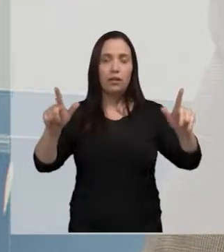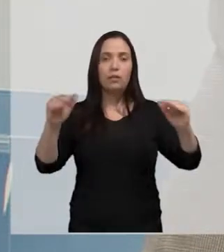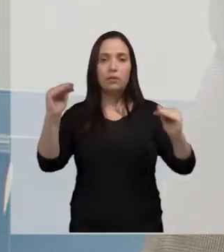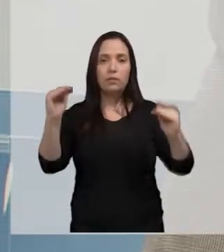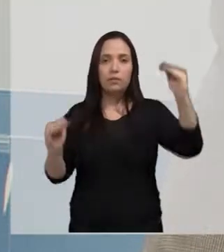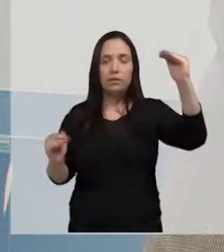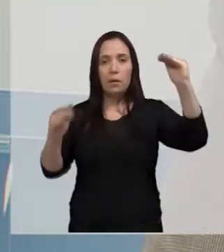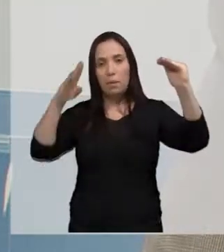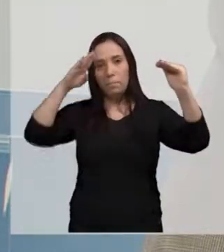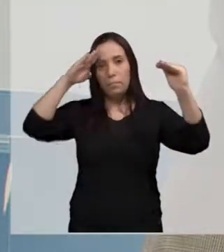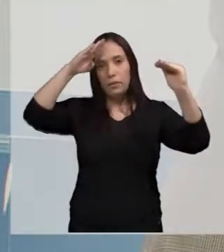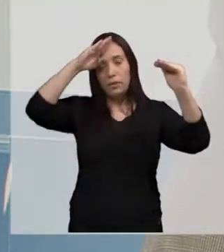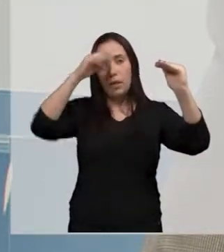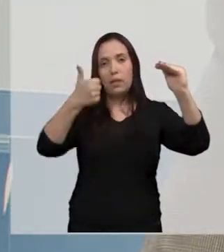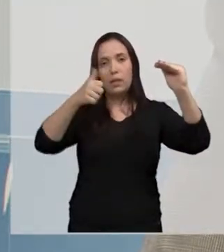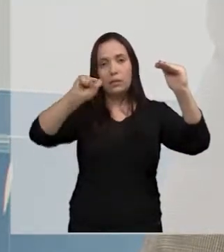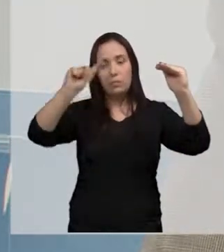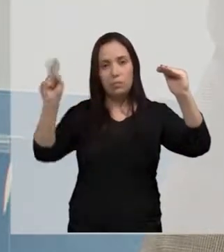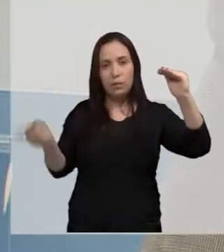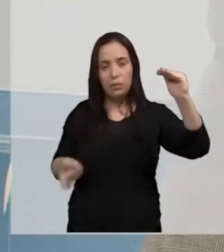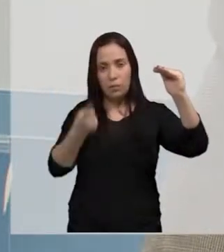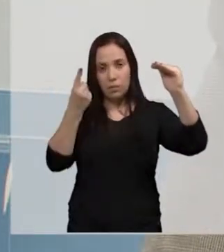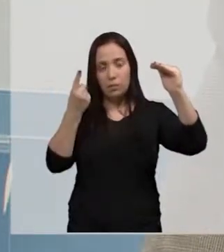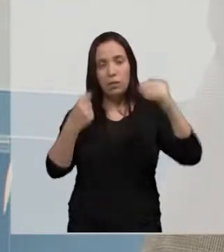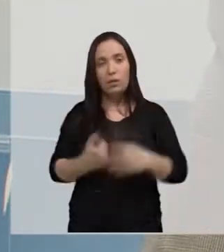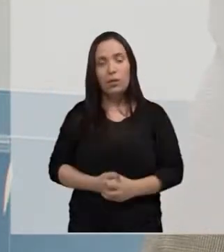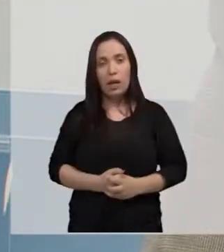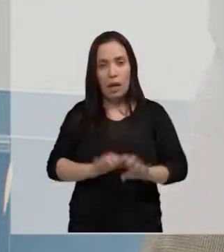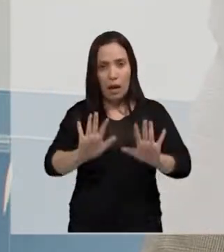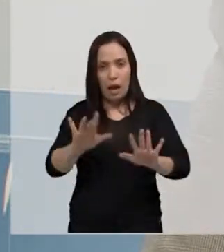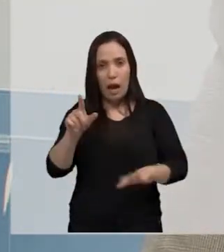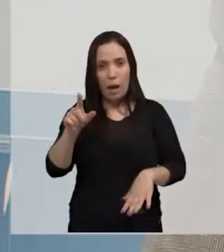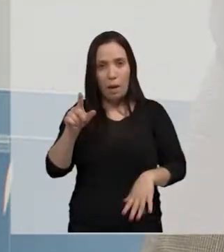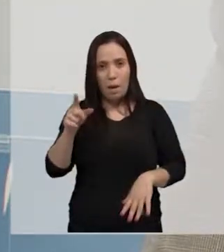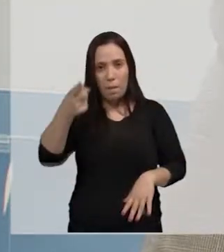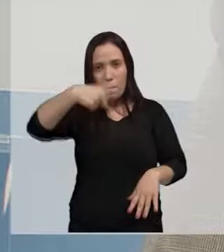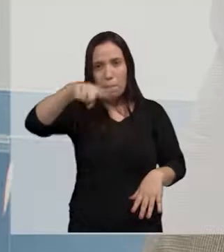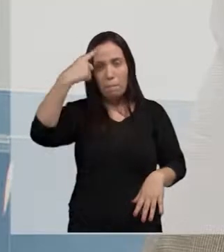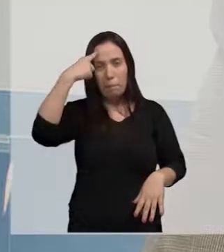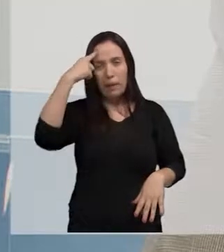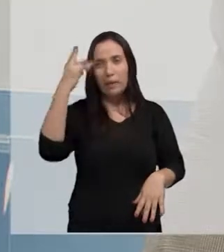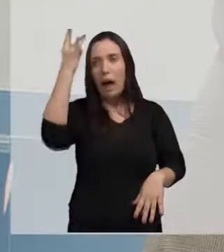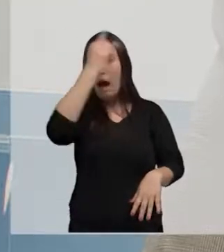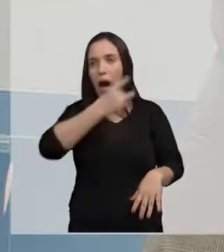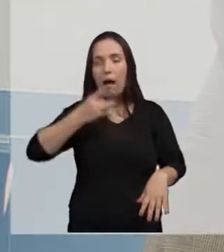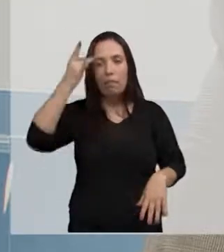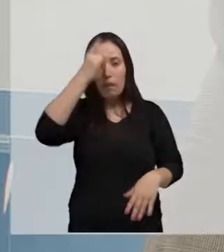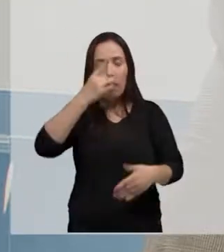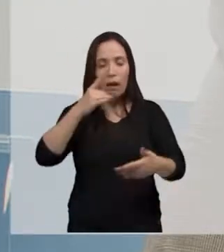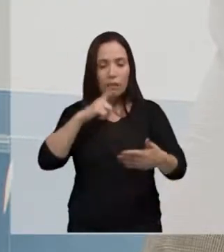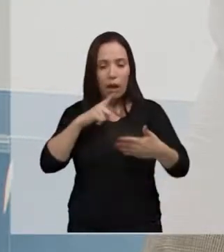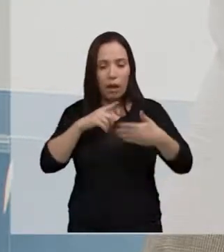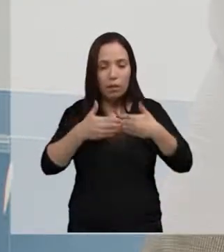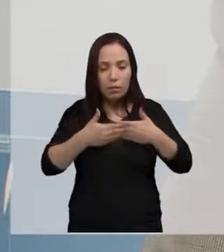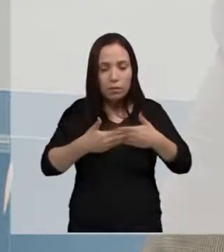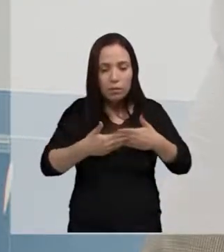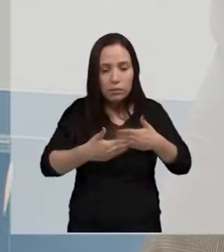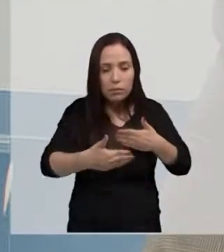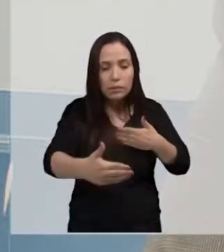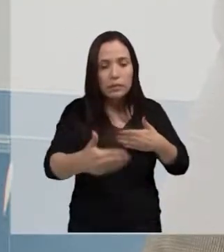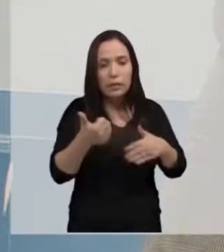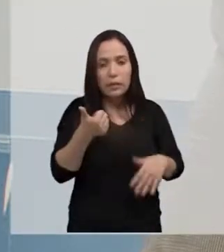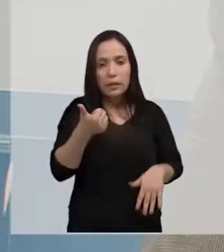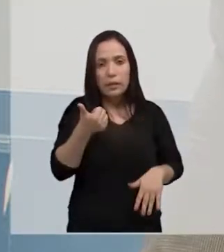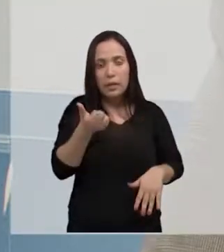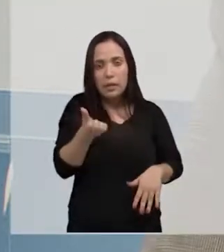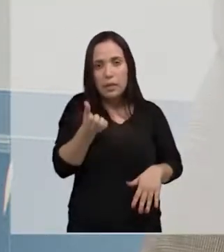mais para o Bolsonaro foi 18 milhões. Isso não quer dizer que o Haddad, nesses 16 dias, né? Ele tem aqui, onde eu estou gravando